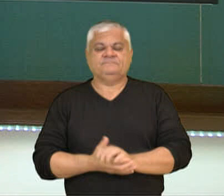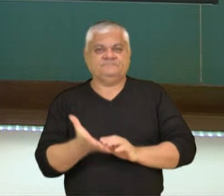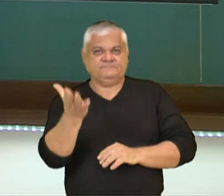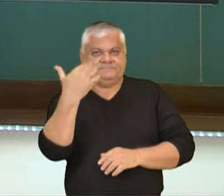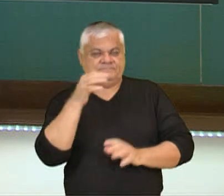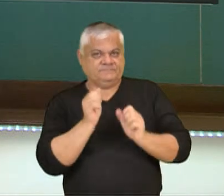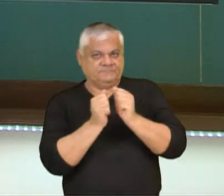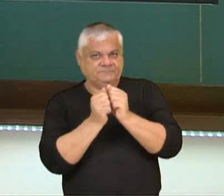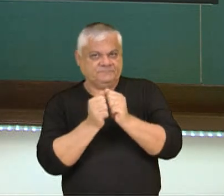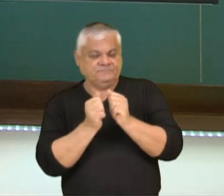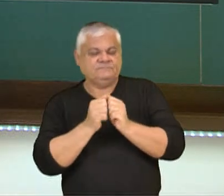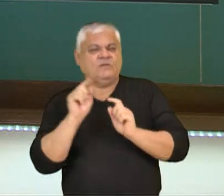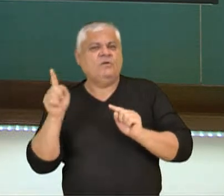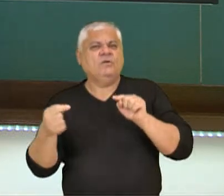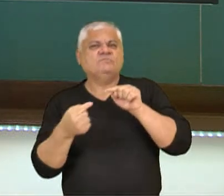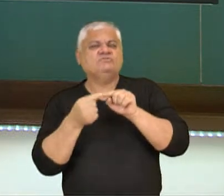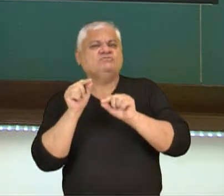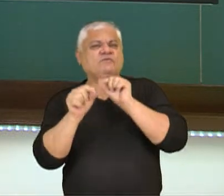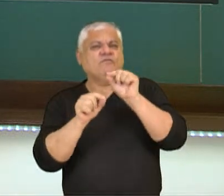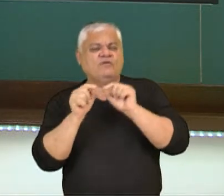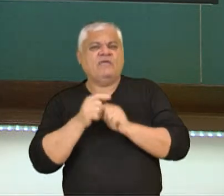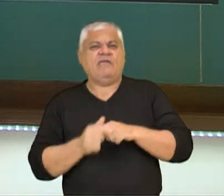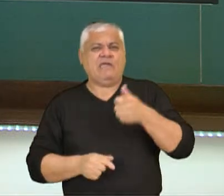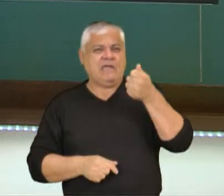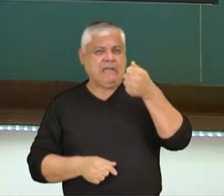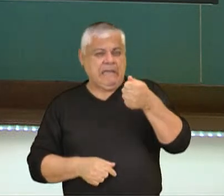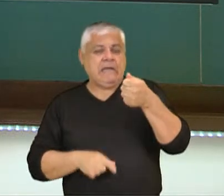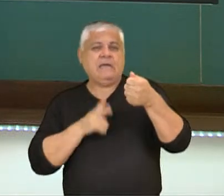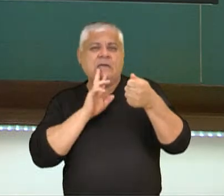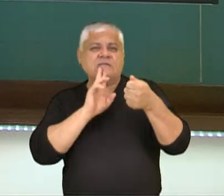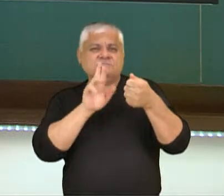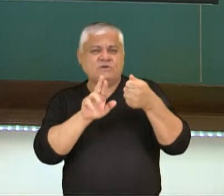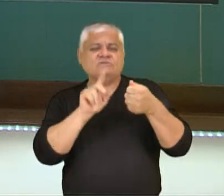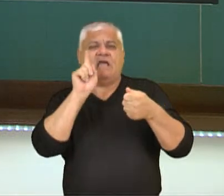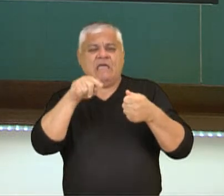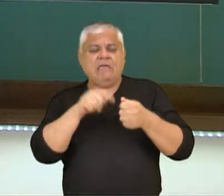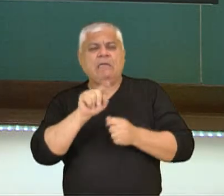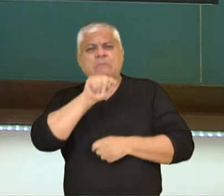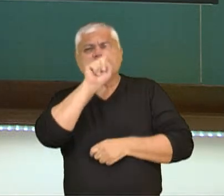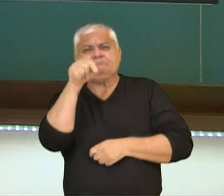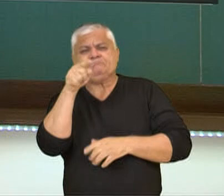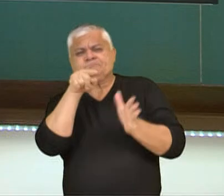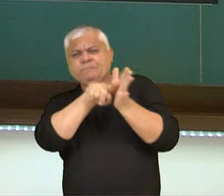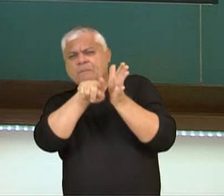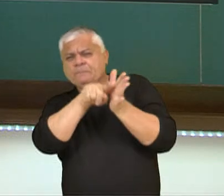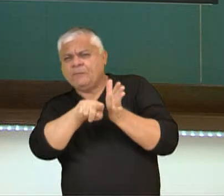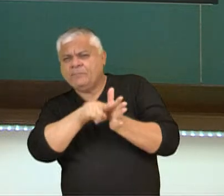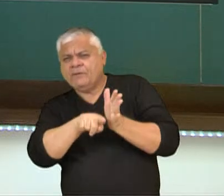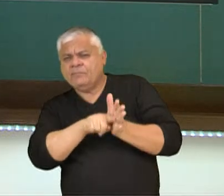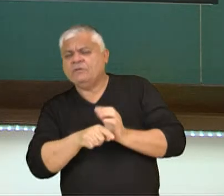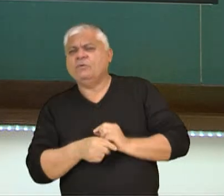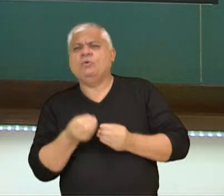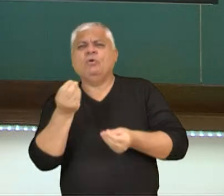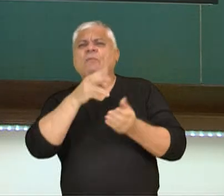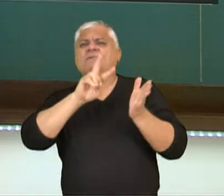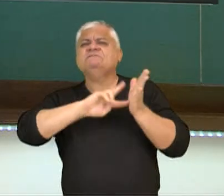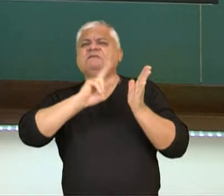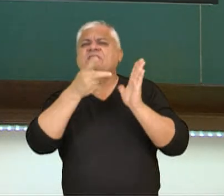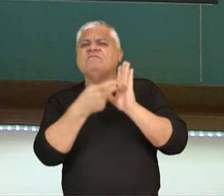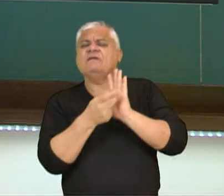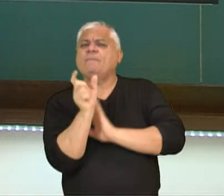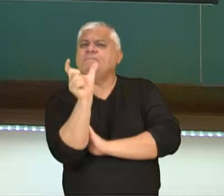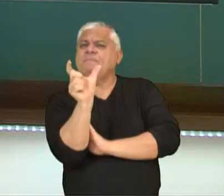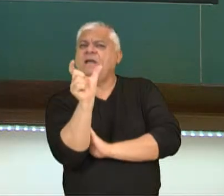Vamos juntos, minha gente. Objetivamente, a questão A trazia uma sequência de interrogativas. Que efeito de sentido o neologismo